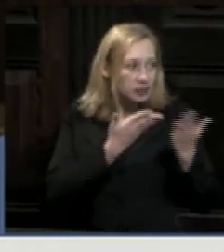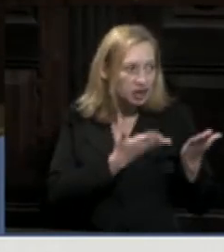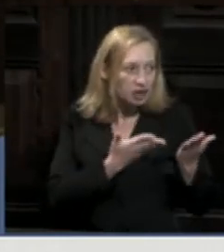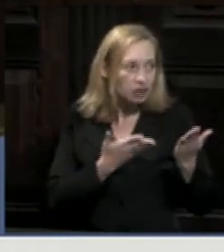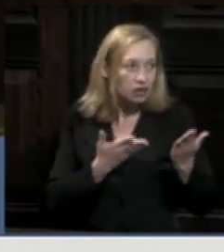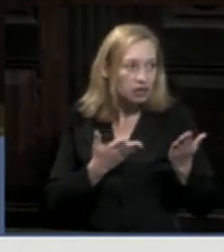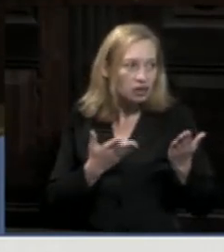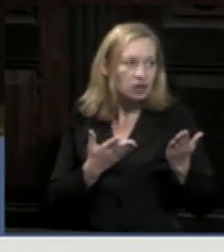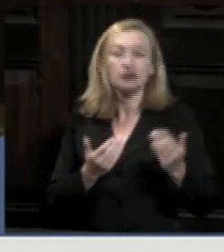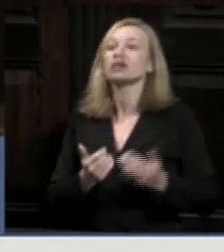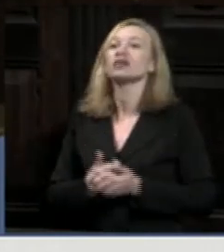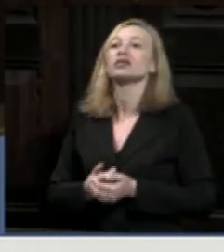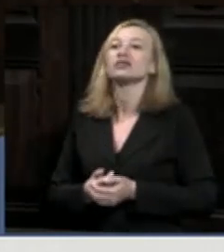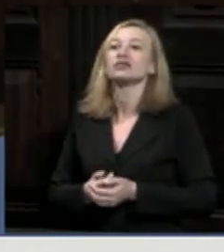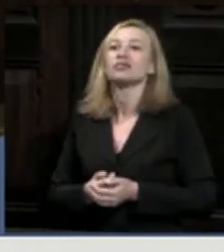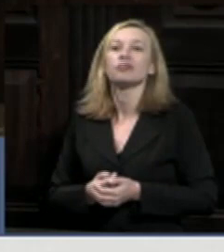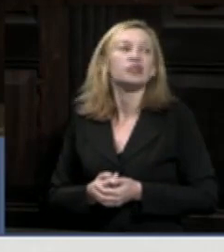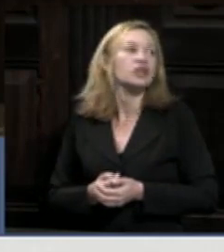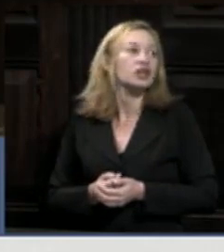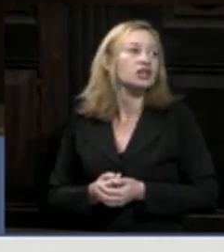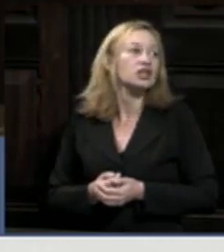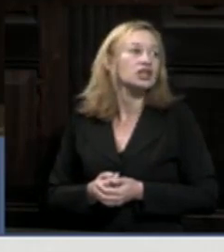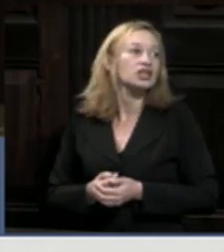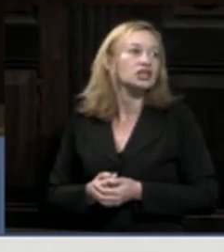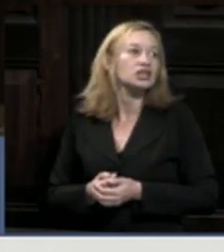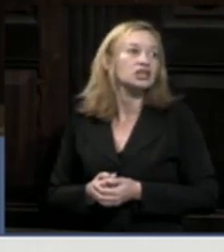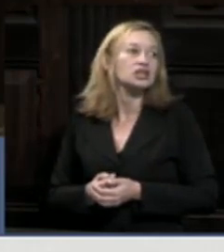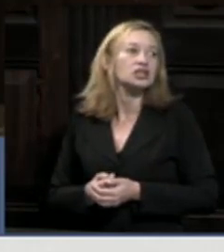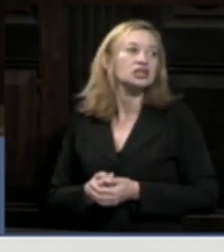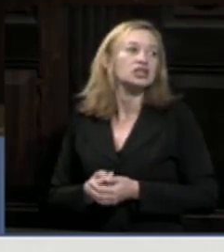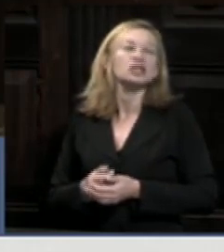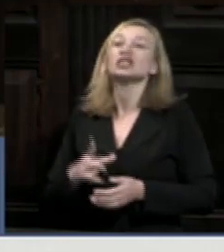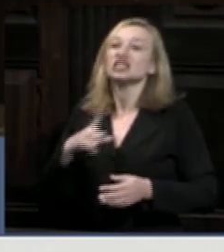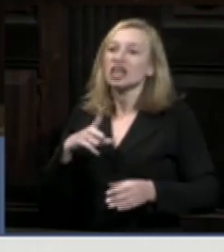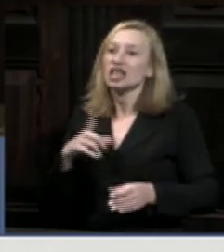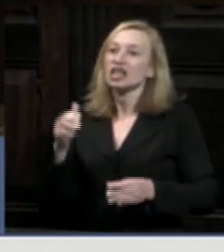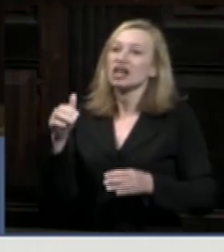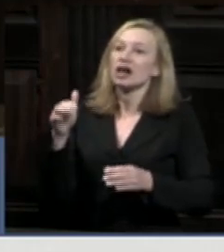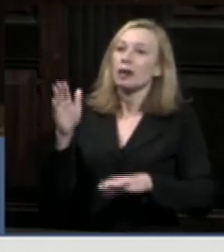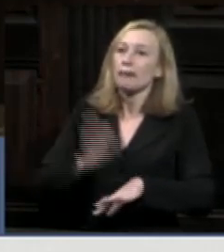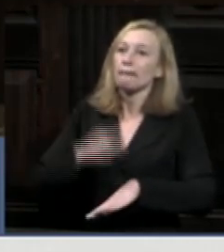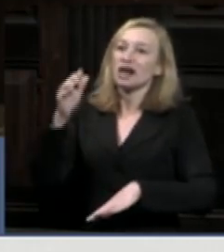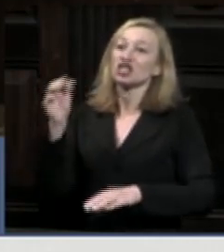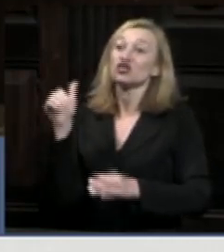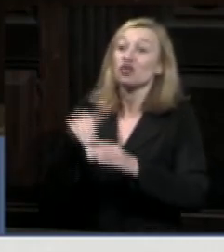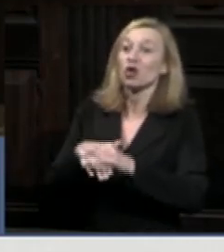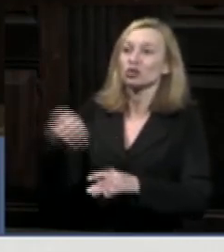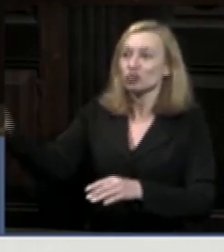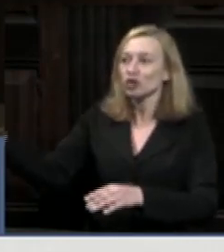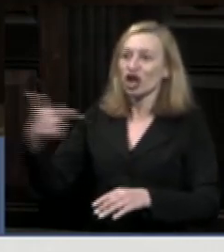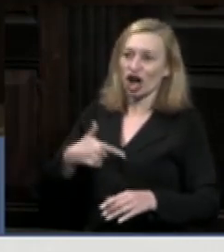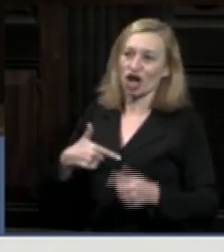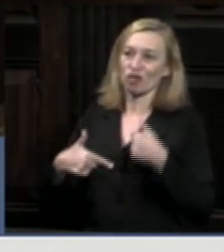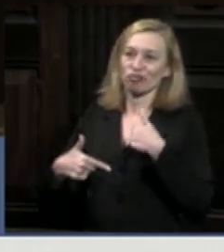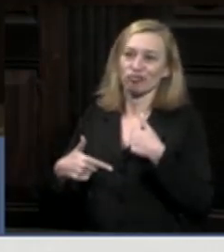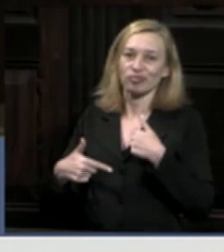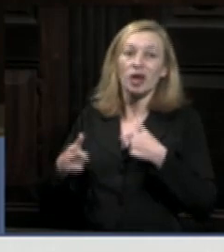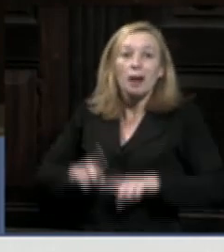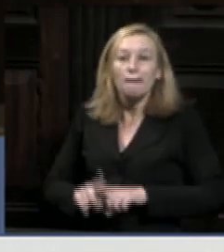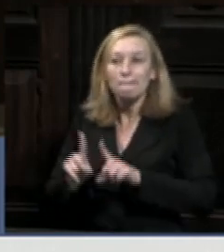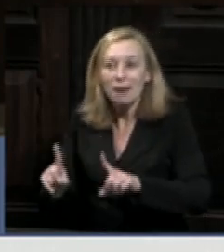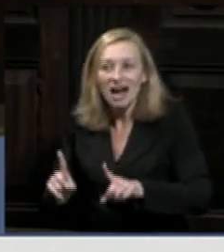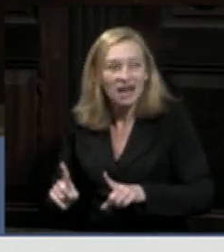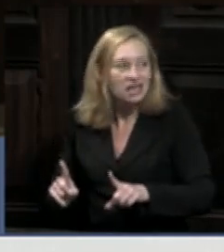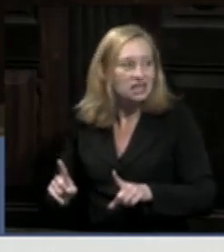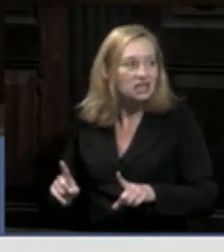candidato a vice governador mas fosse candidato é claro que teria mais votos do que o do que eu posso ter lá em resende mas eu tenho um